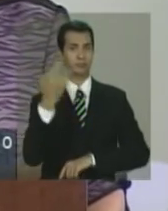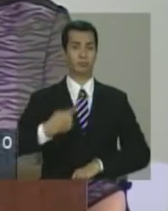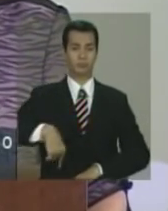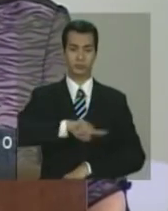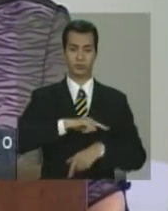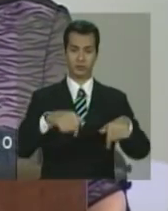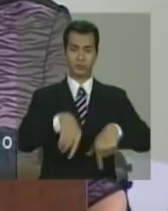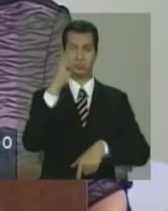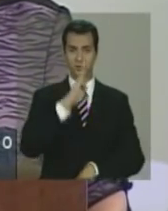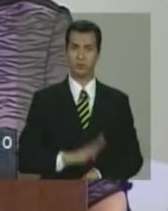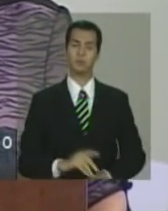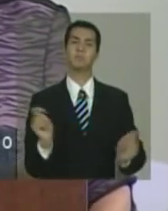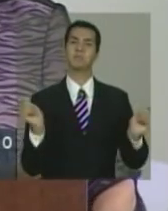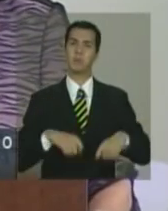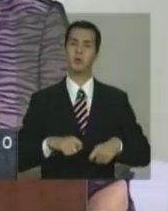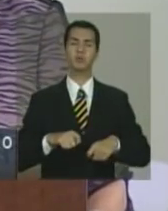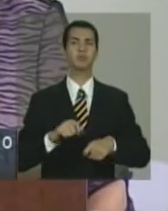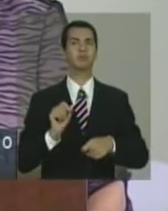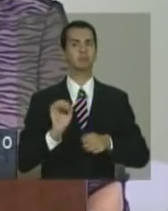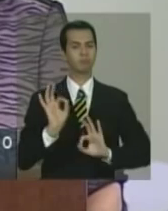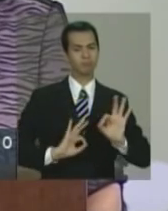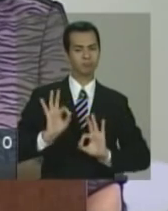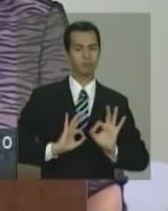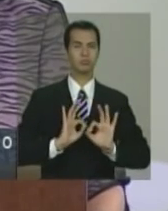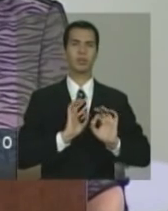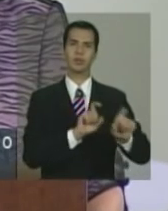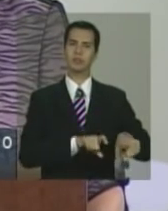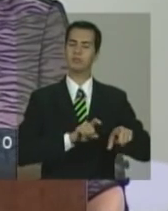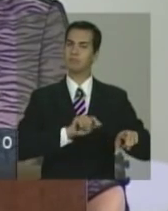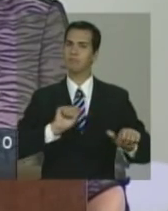a melhor agricultura,